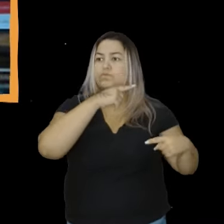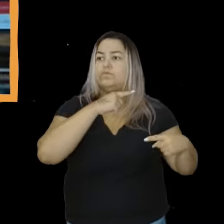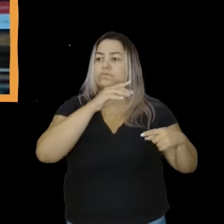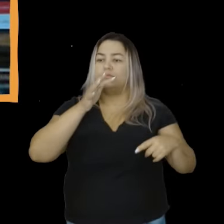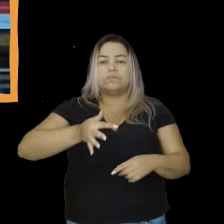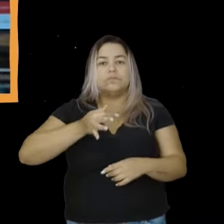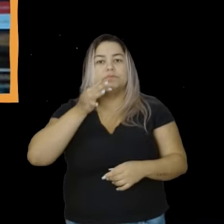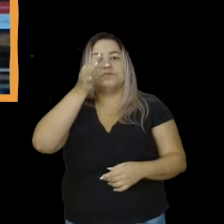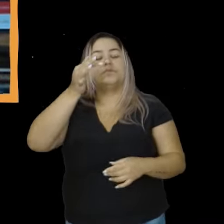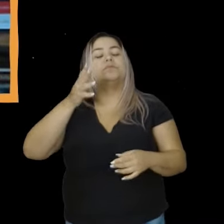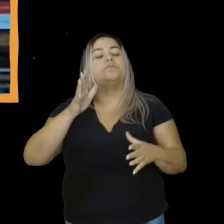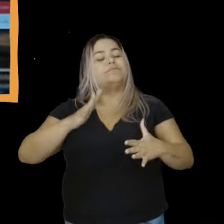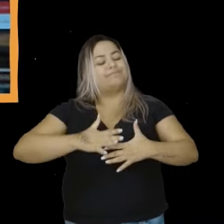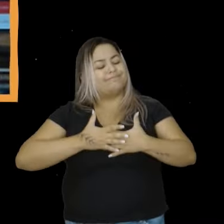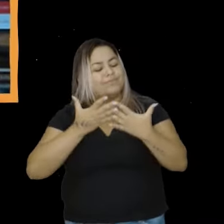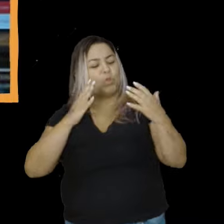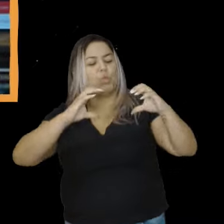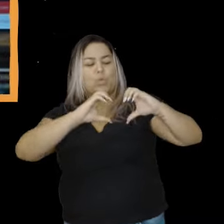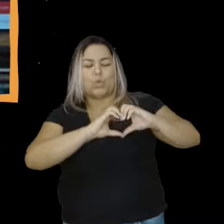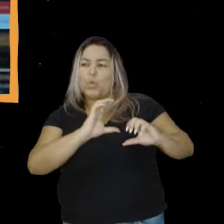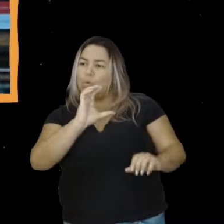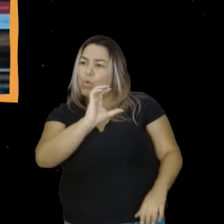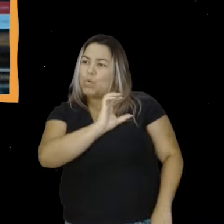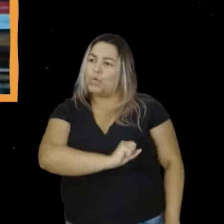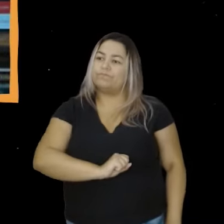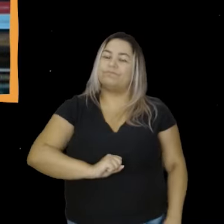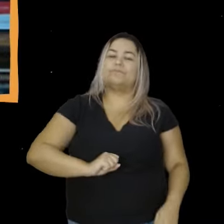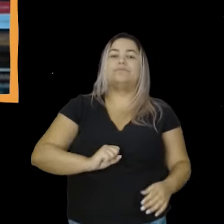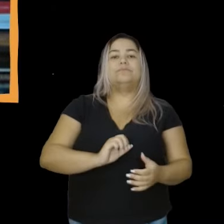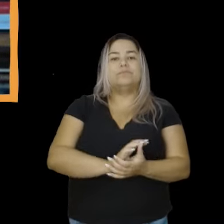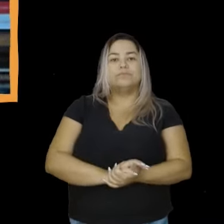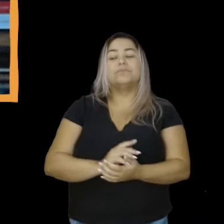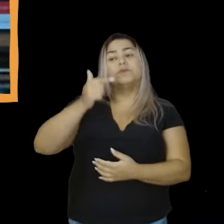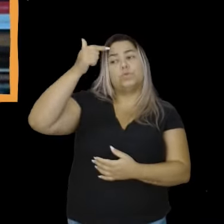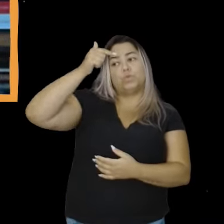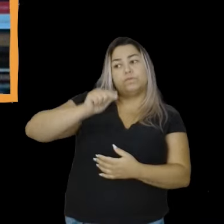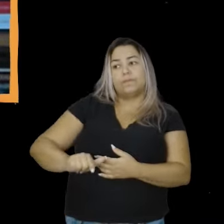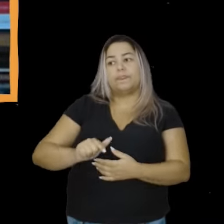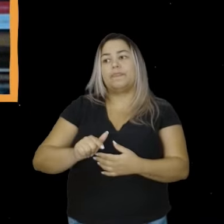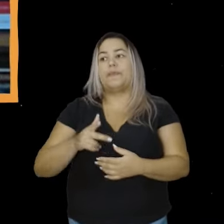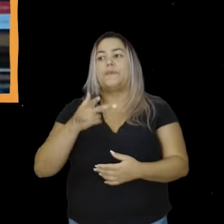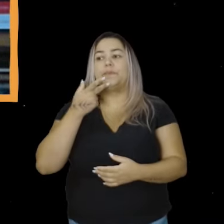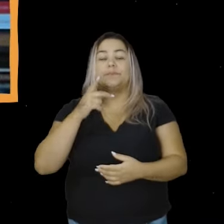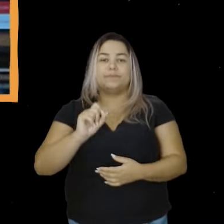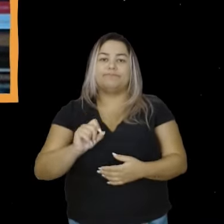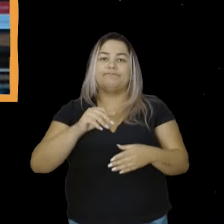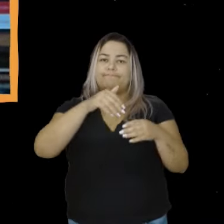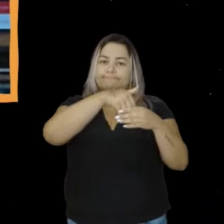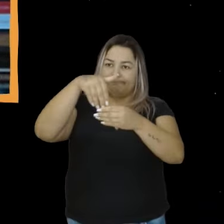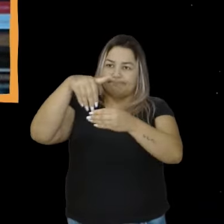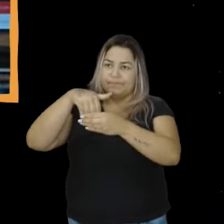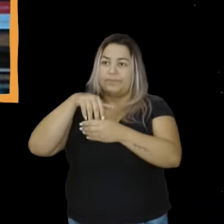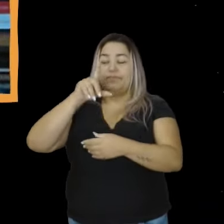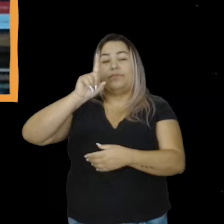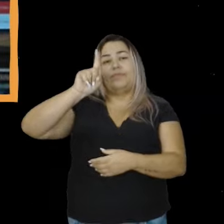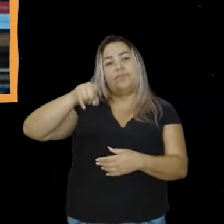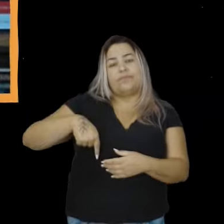com paixão, com desejo. E no meu modo de entender, a gente tem que recuperar isso para que a campanha eleitoral seja um momento